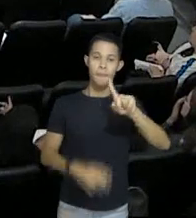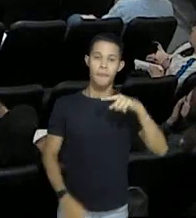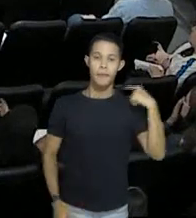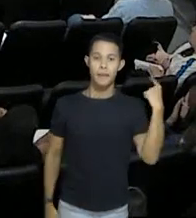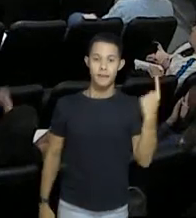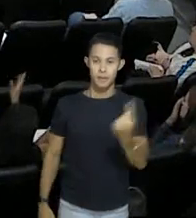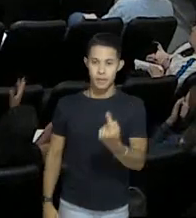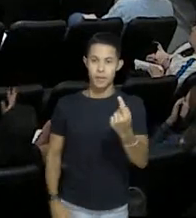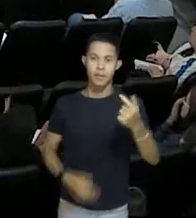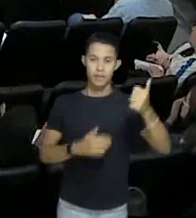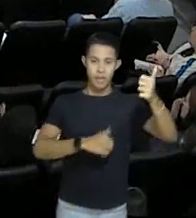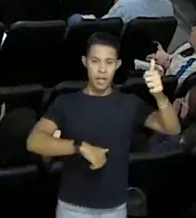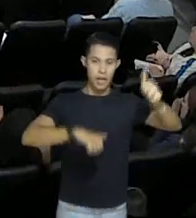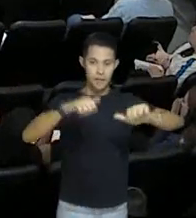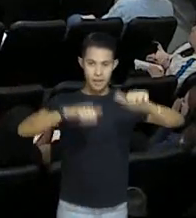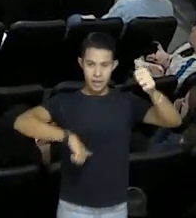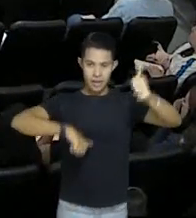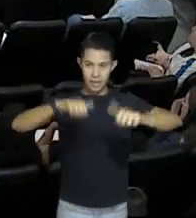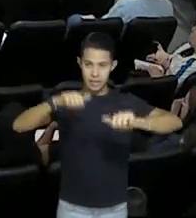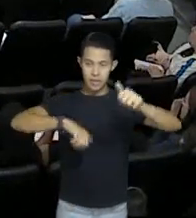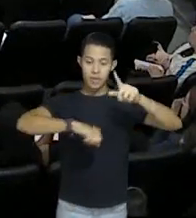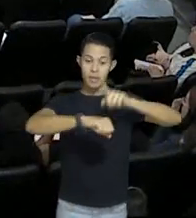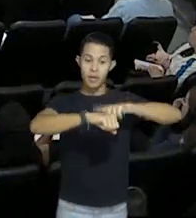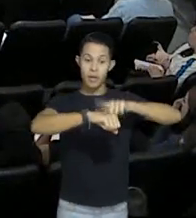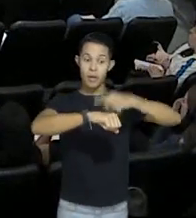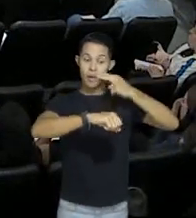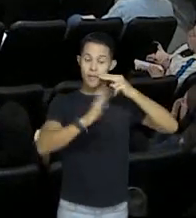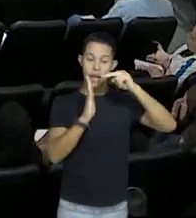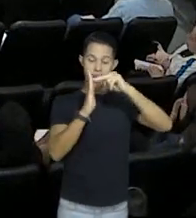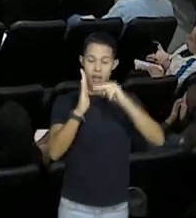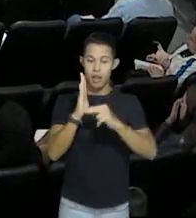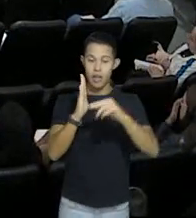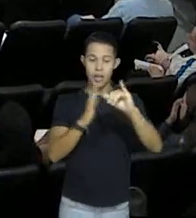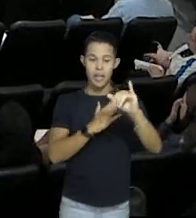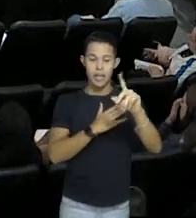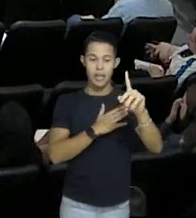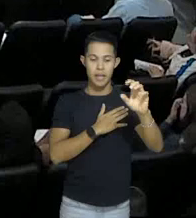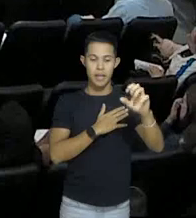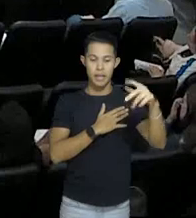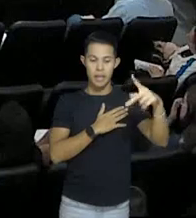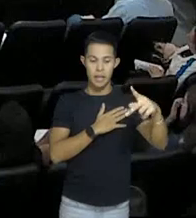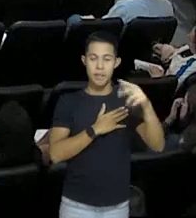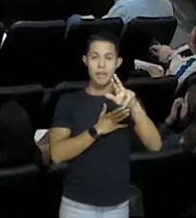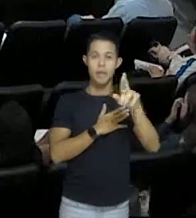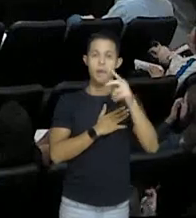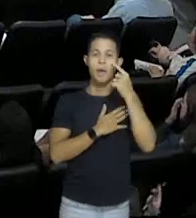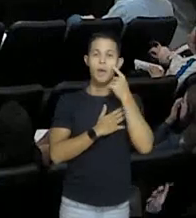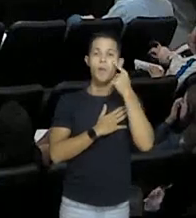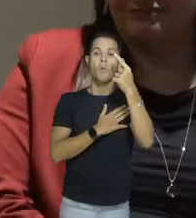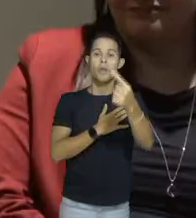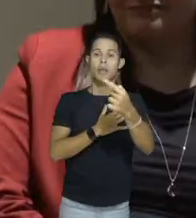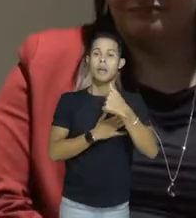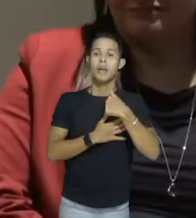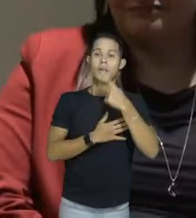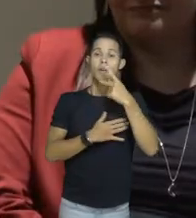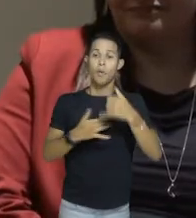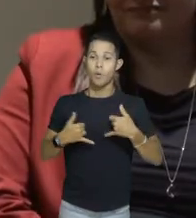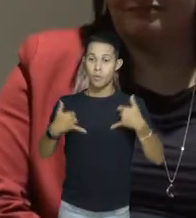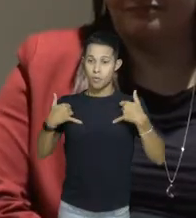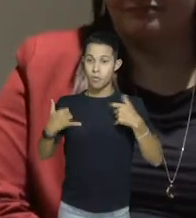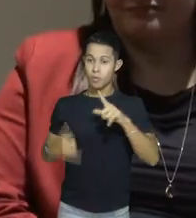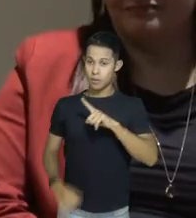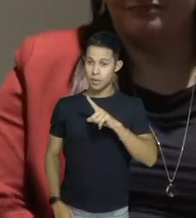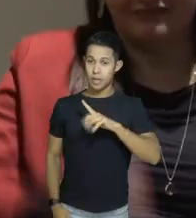nas nossas avaliações, quando a gente pega a nota do IDEB, porque a nota do IDEB não é só para a gente olhar e dizer o que eu falei para vocês, a gente tem orgulho, mas a gente tem que olhar